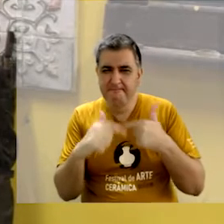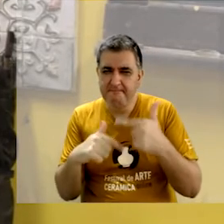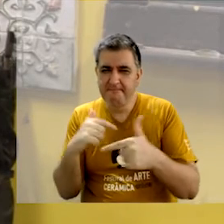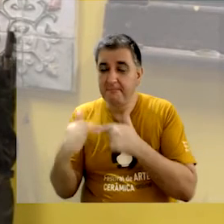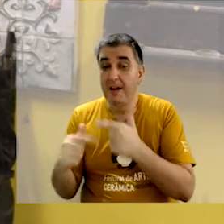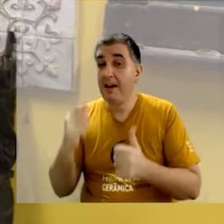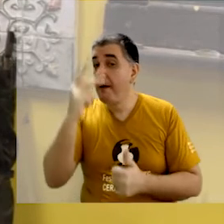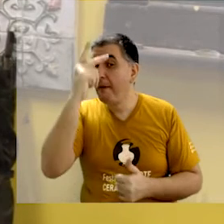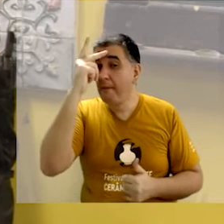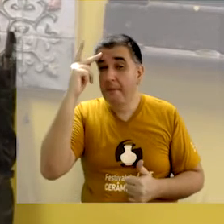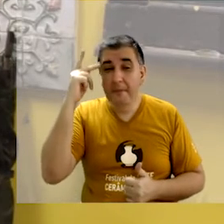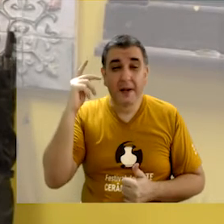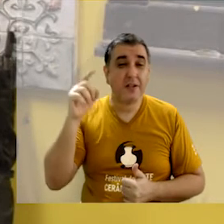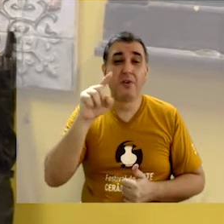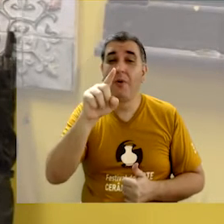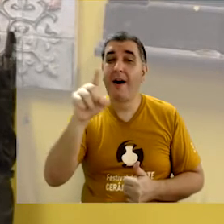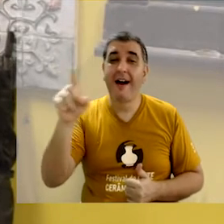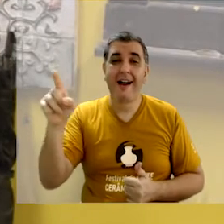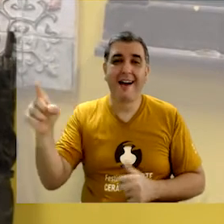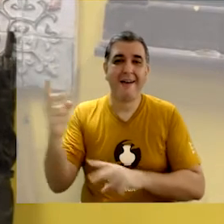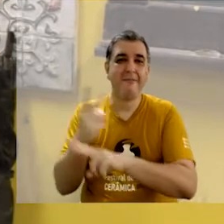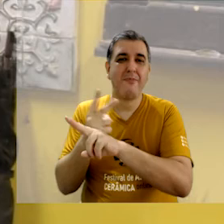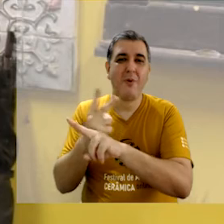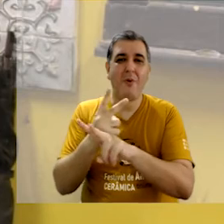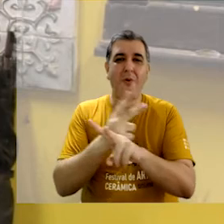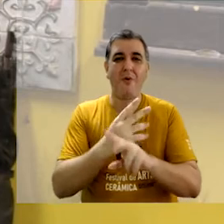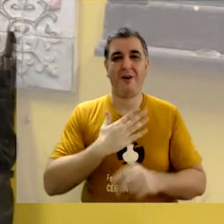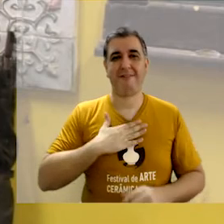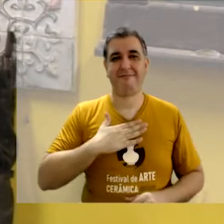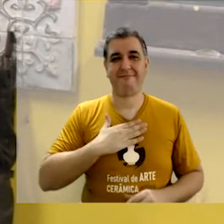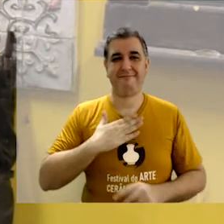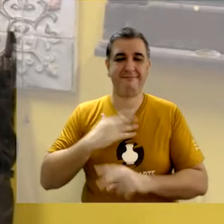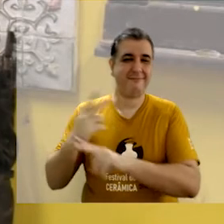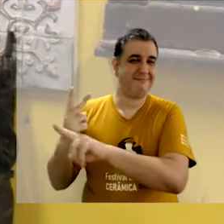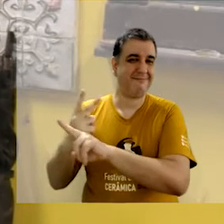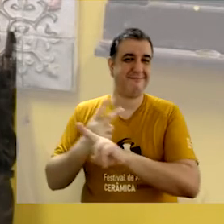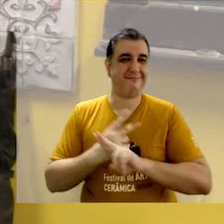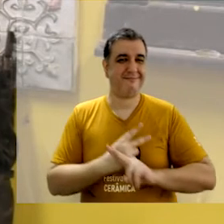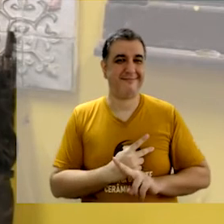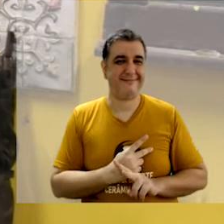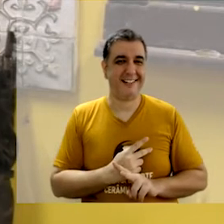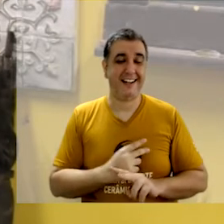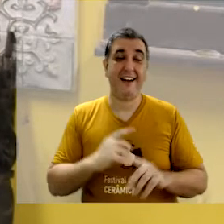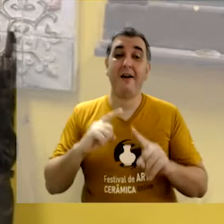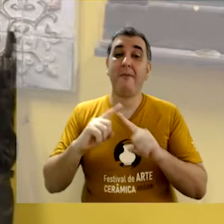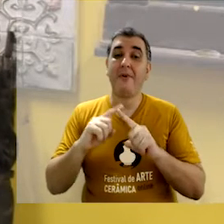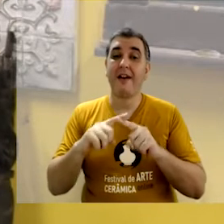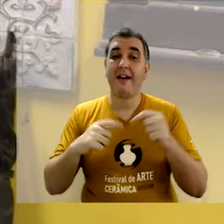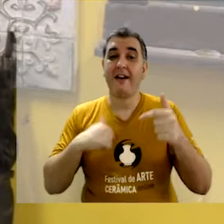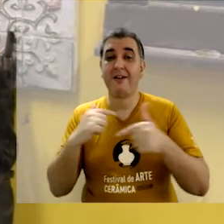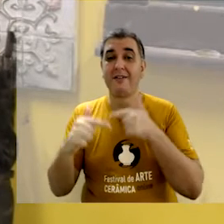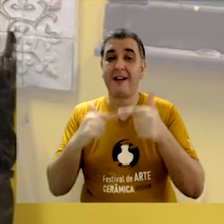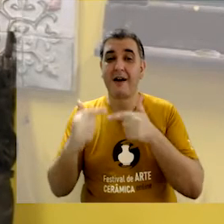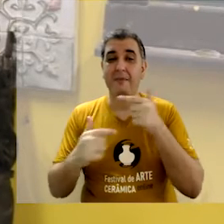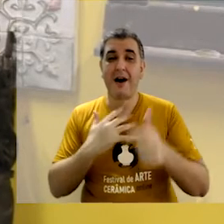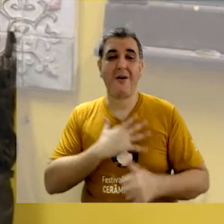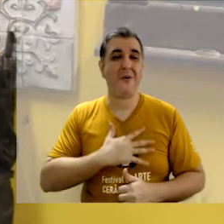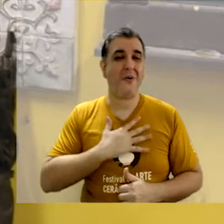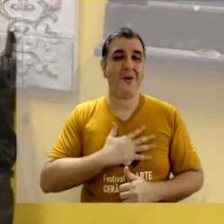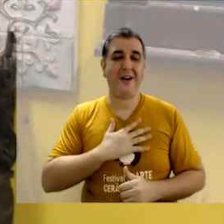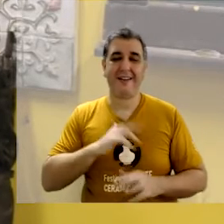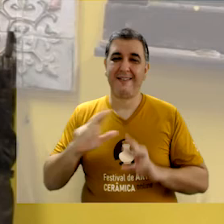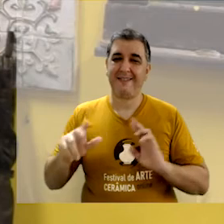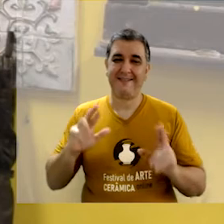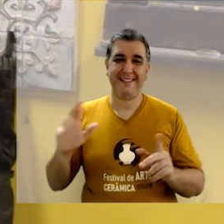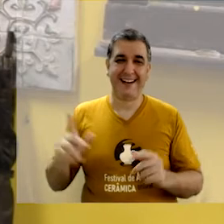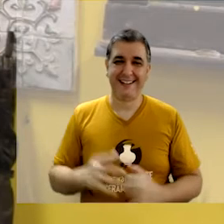assim muito encaixotado é que vai querer uma coisa que eu não possa fazer. Quando eu percebo essa insegurança de quem está